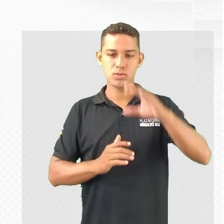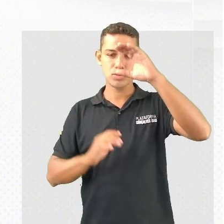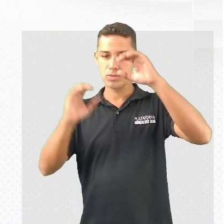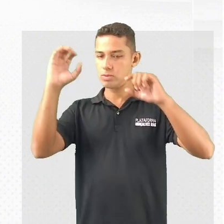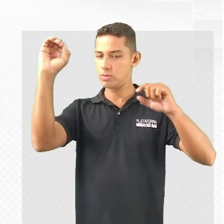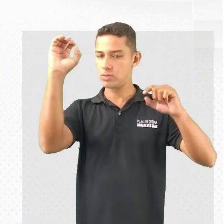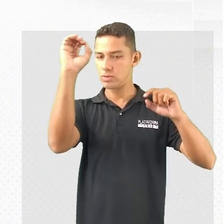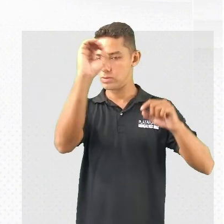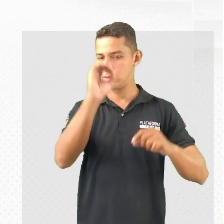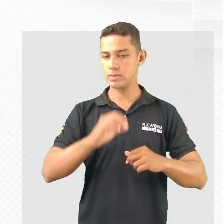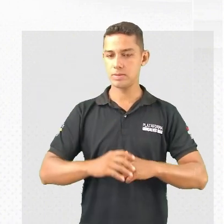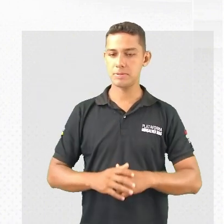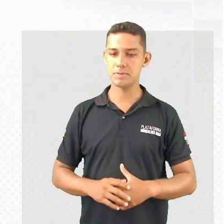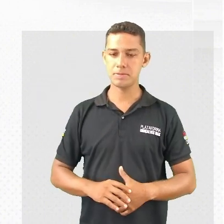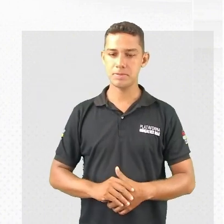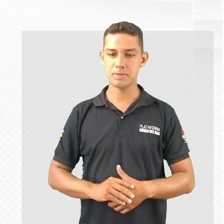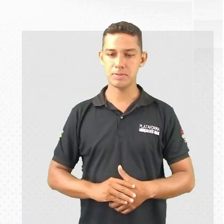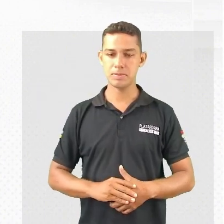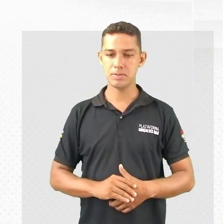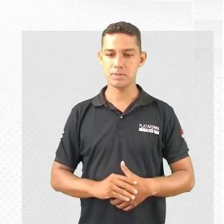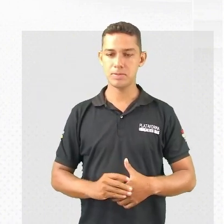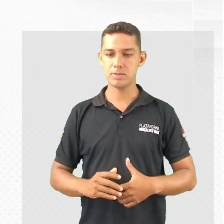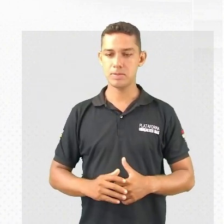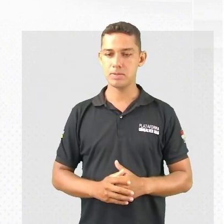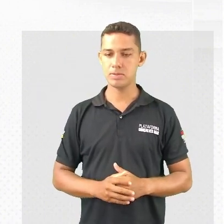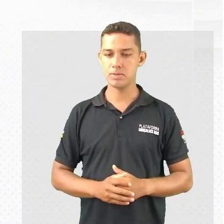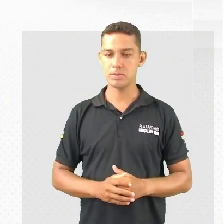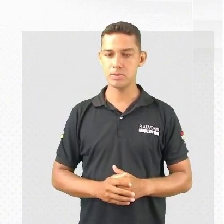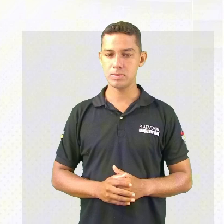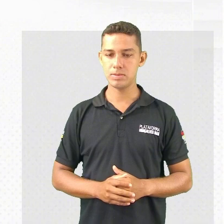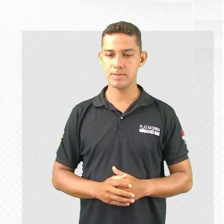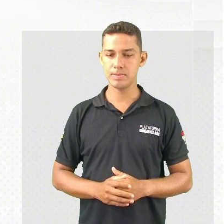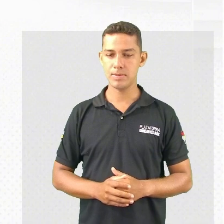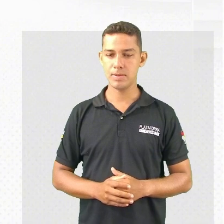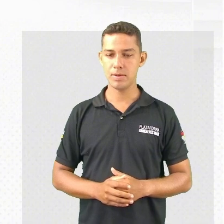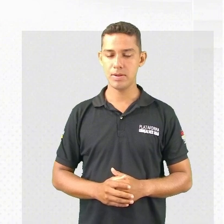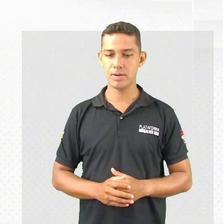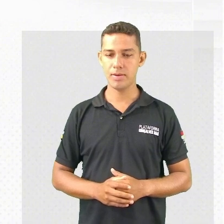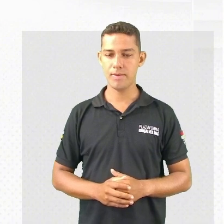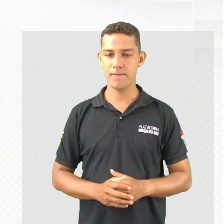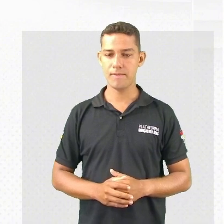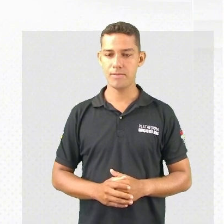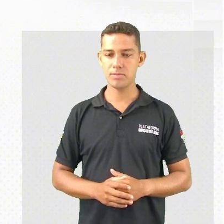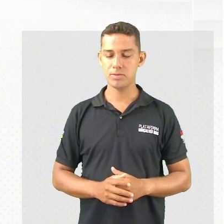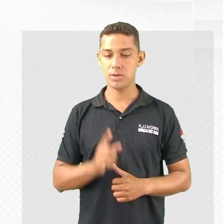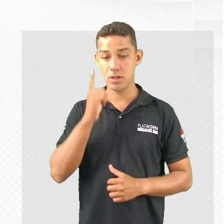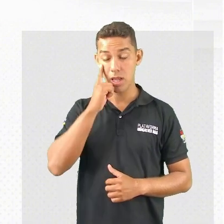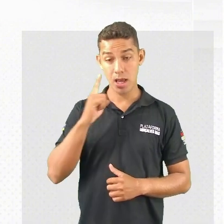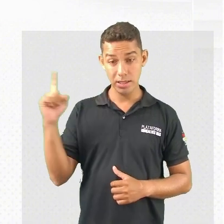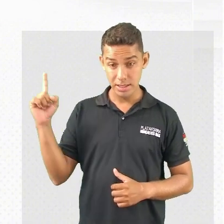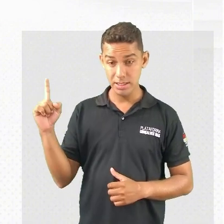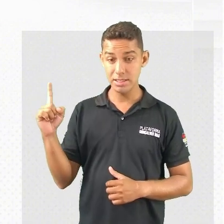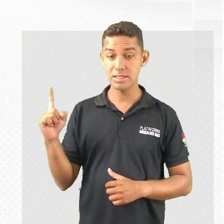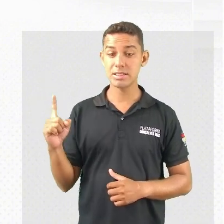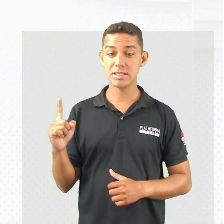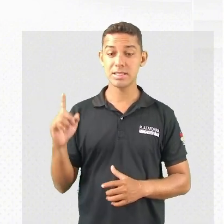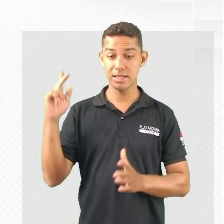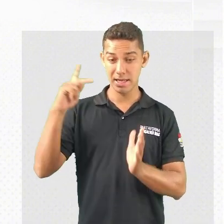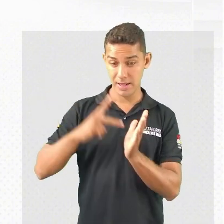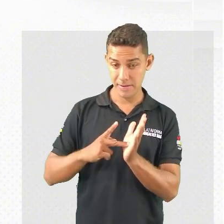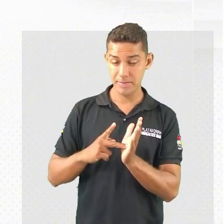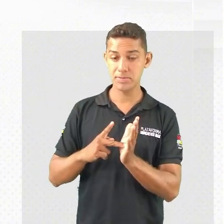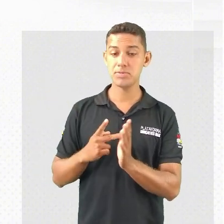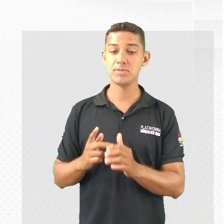5 zeros aqui. Aqui tem 5 zeros também. Então, essa distância real dessas